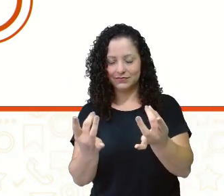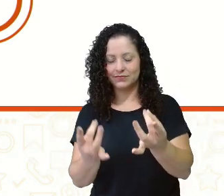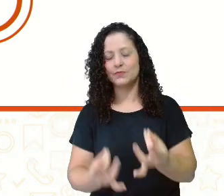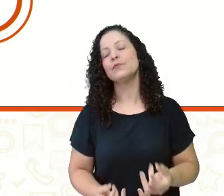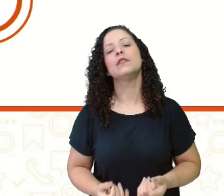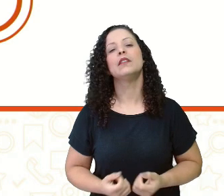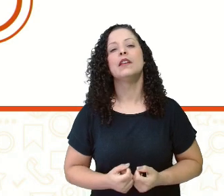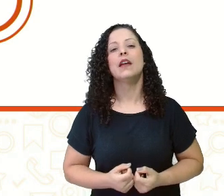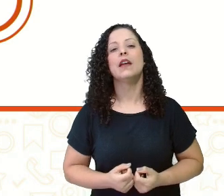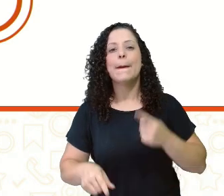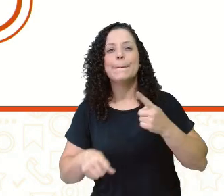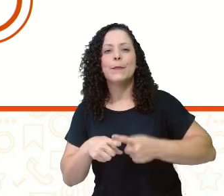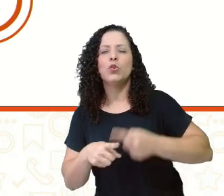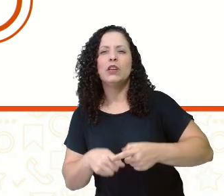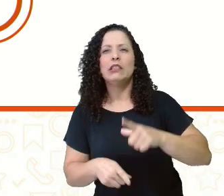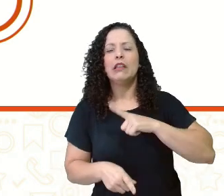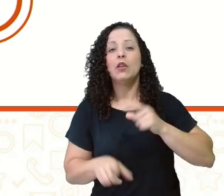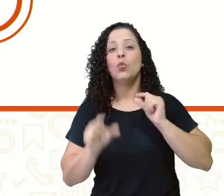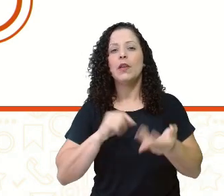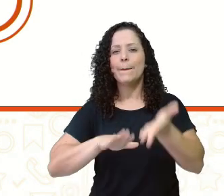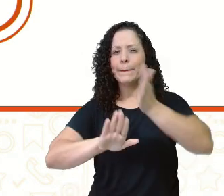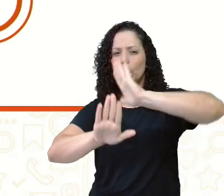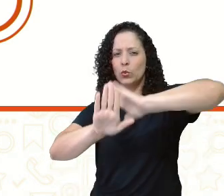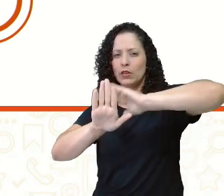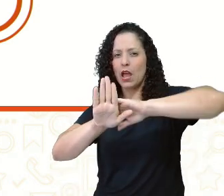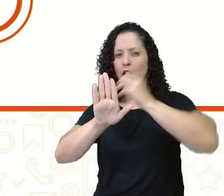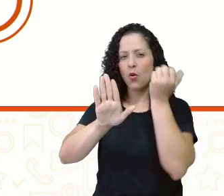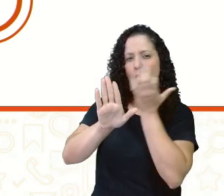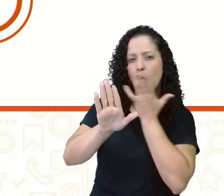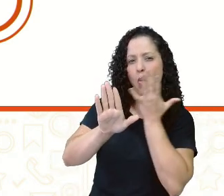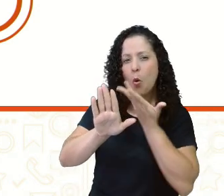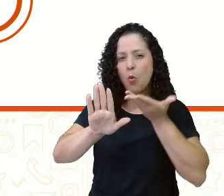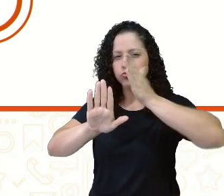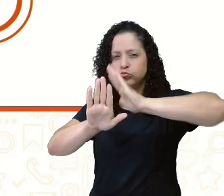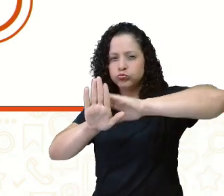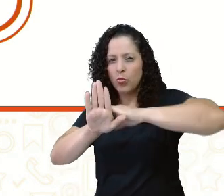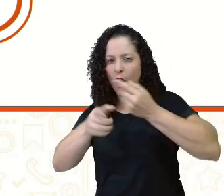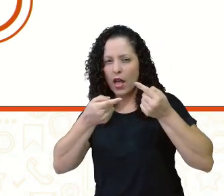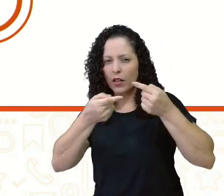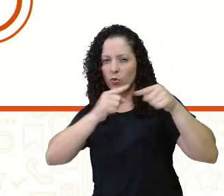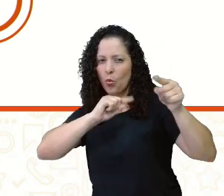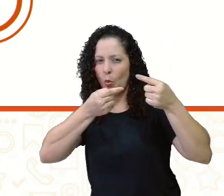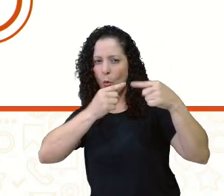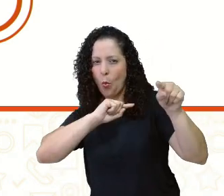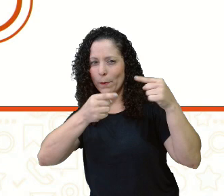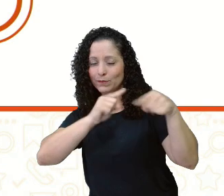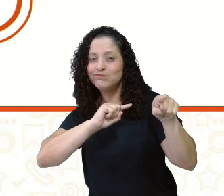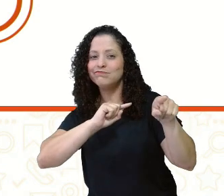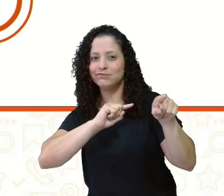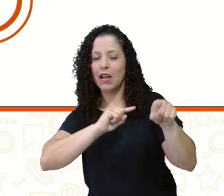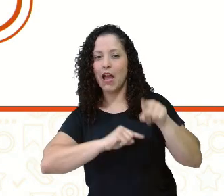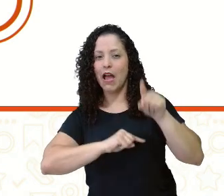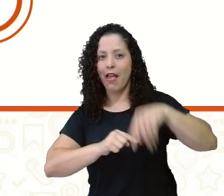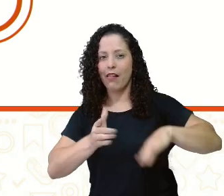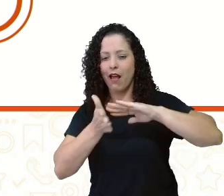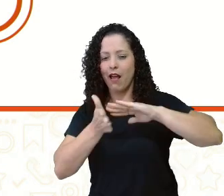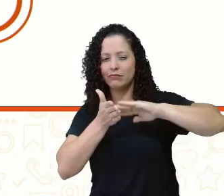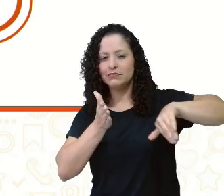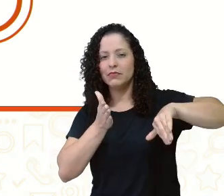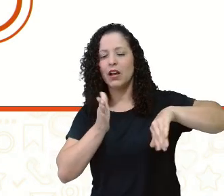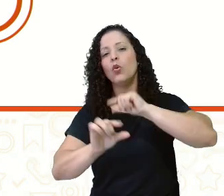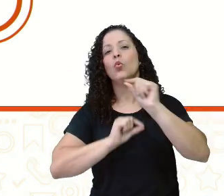porque, na verdade, alguns fundos, algumas cores, elas não combinam, elas de verdade tiram a